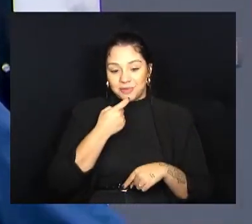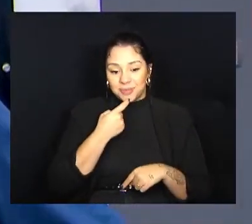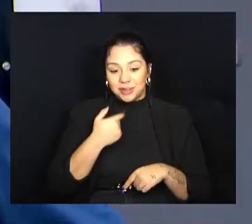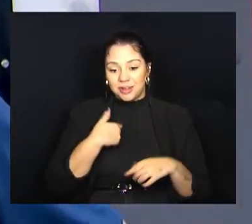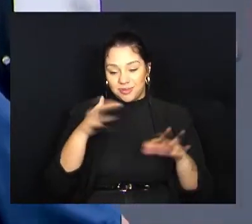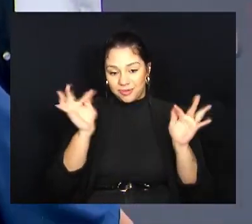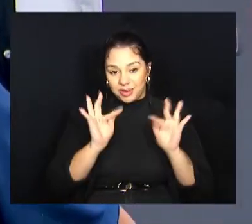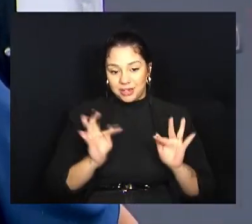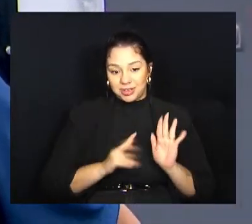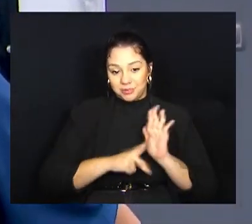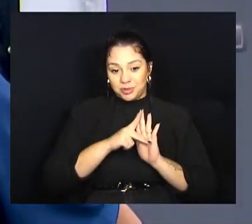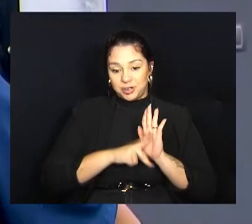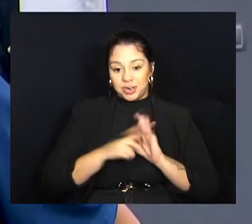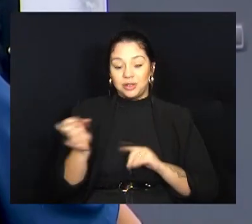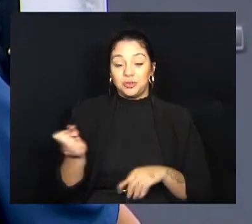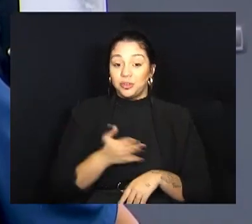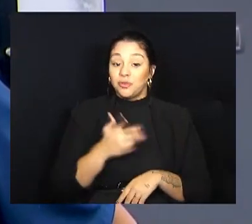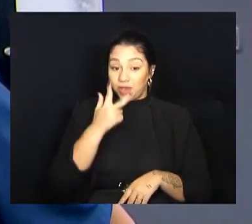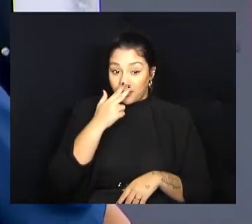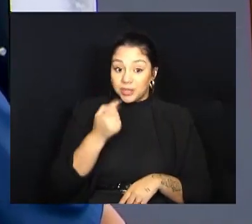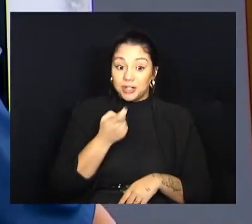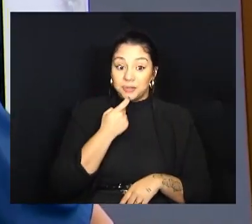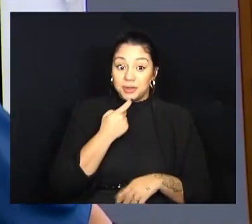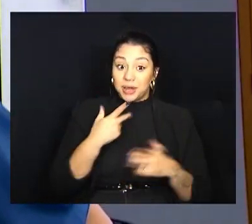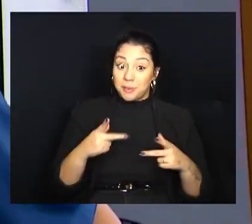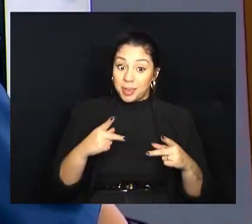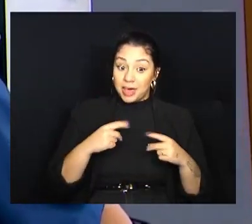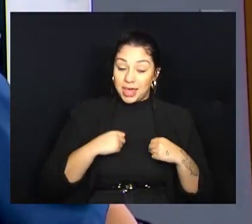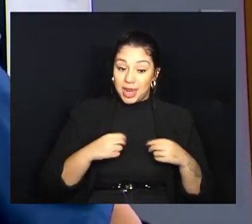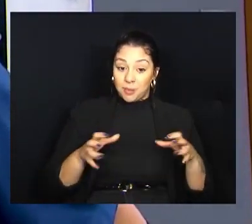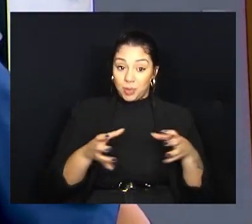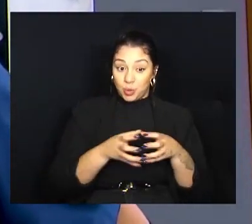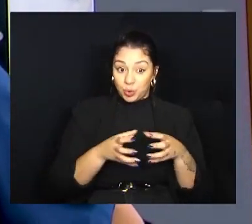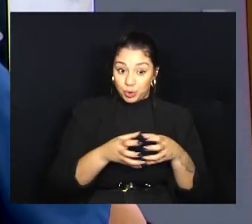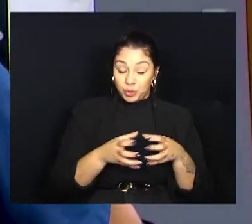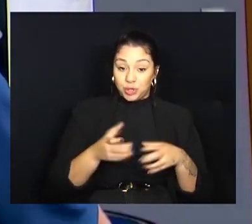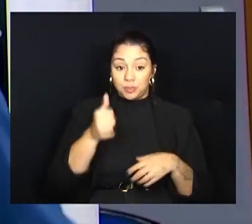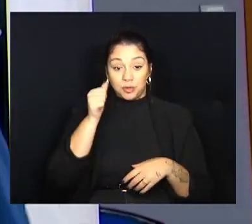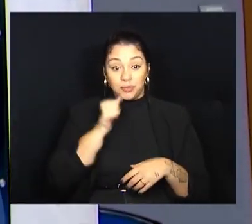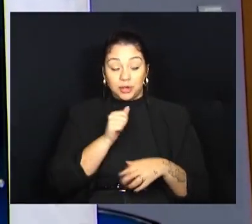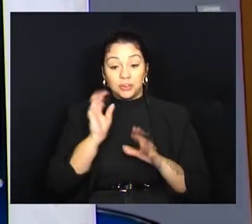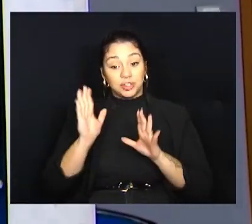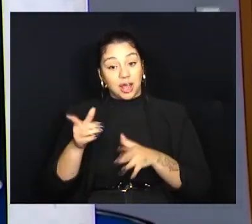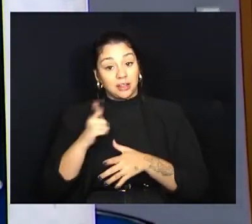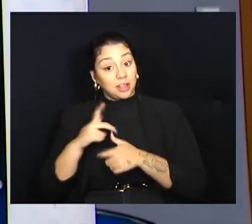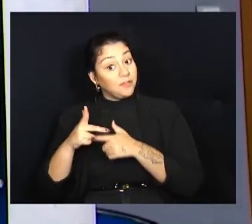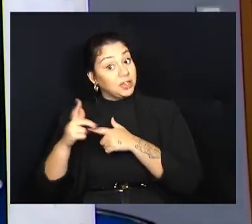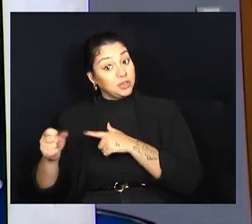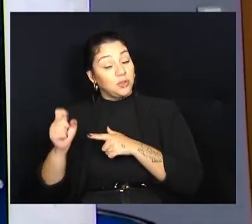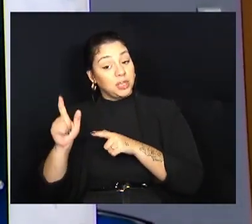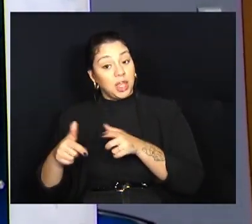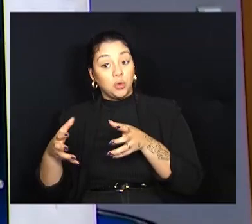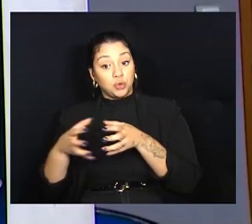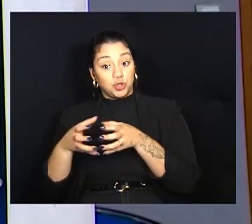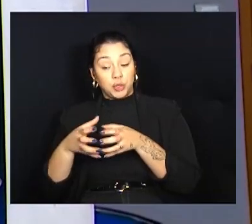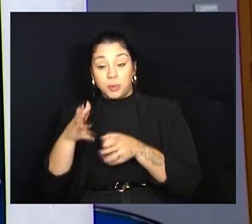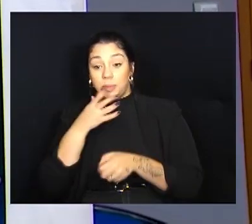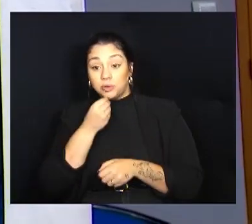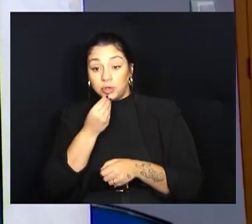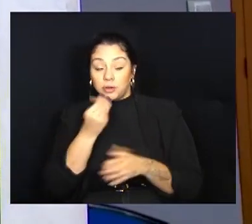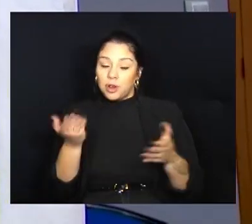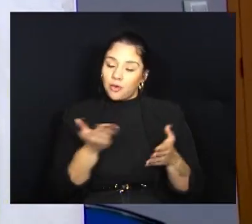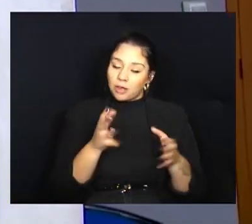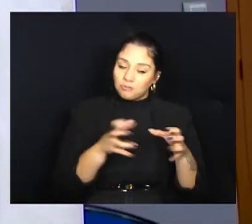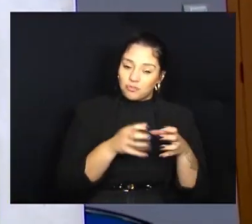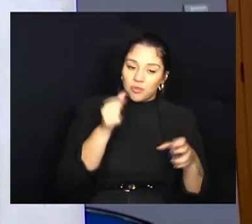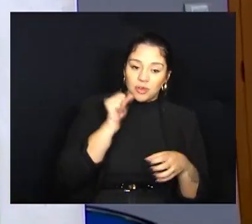projeto novo, eu acho que Campinas merece um time de voleibol feminino, já tem um time vencedor, que é o masculino, e agora com o feminino. Eu acho